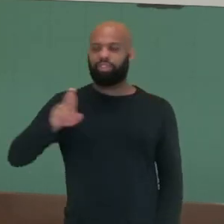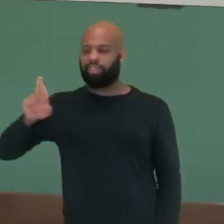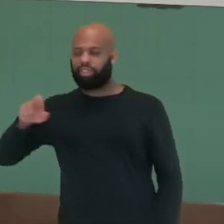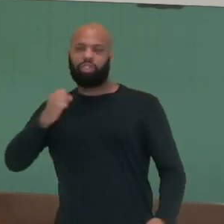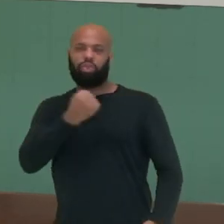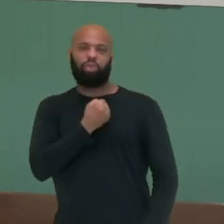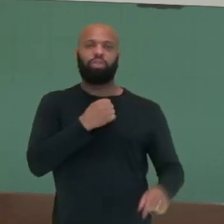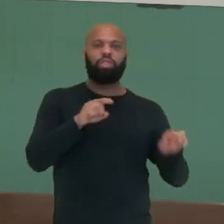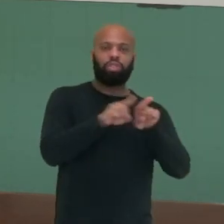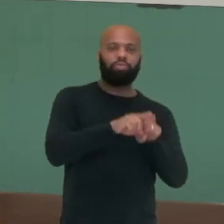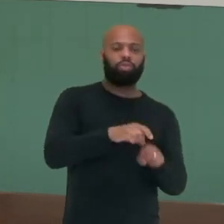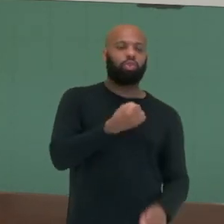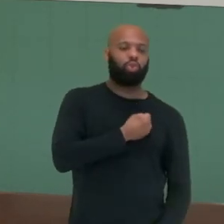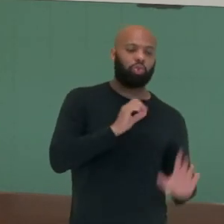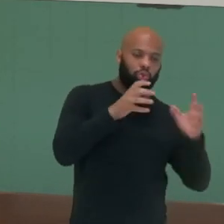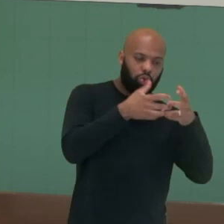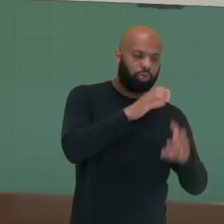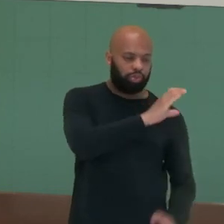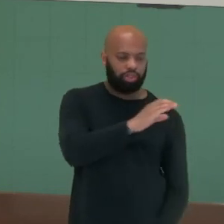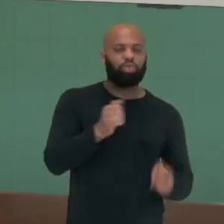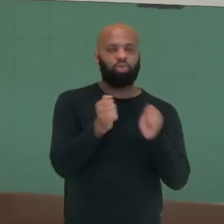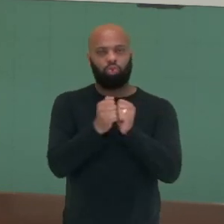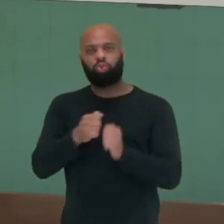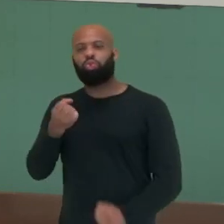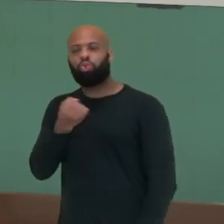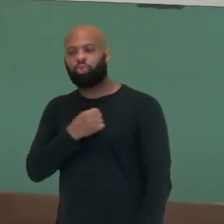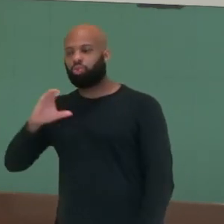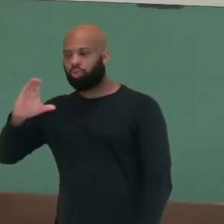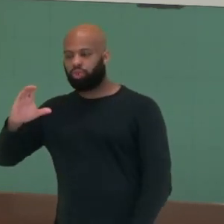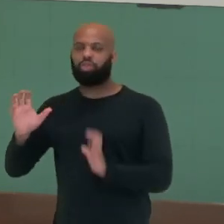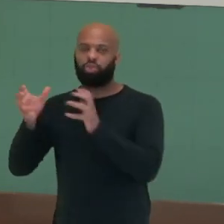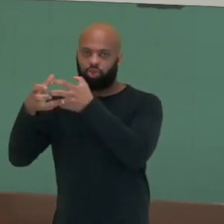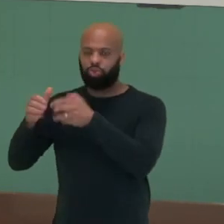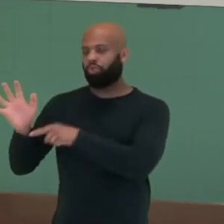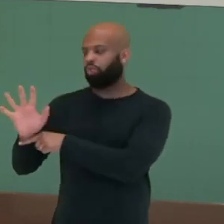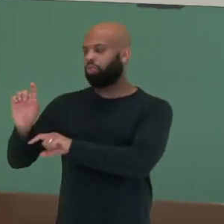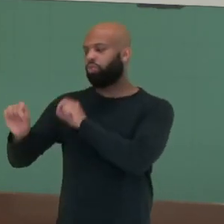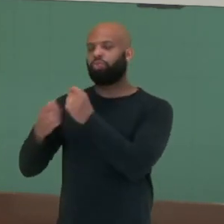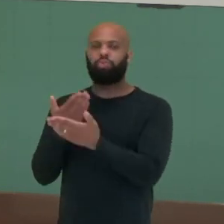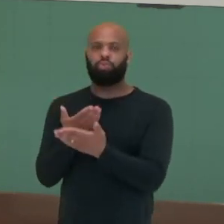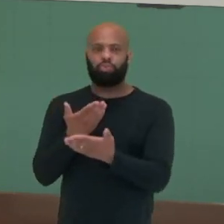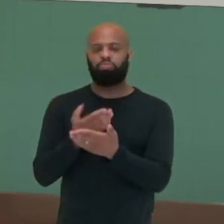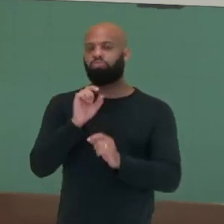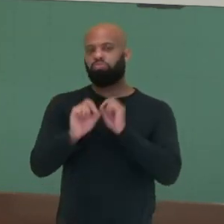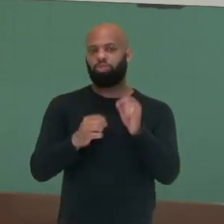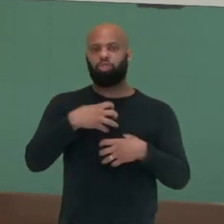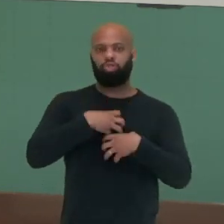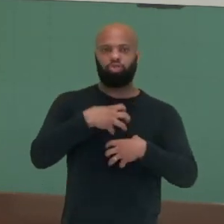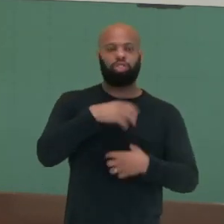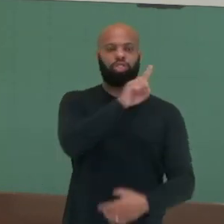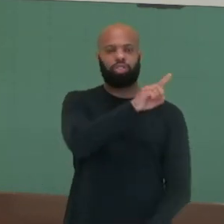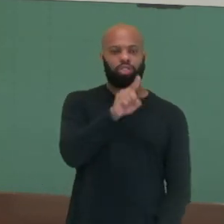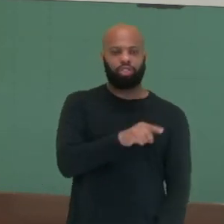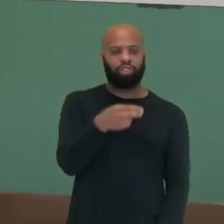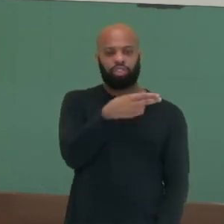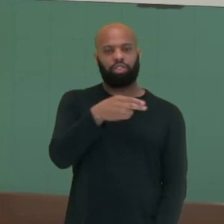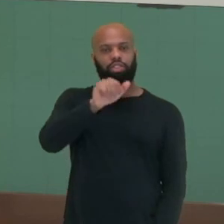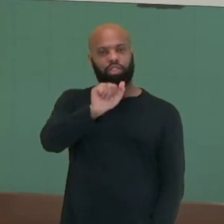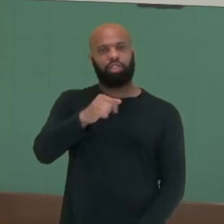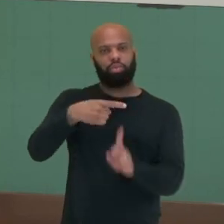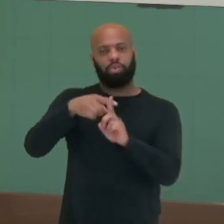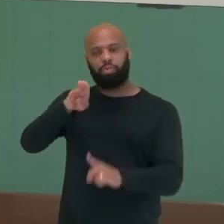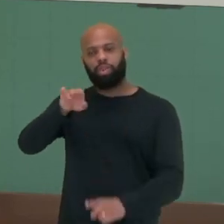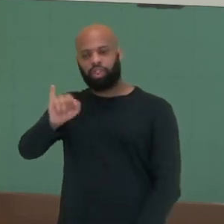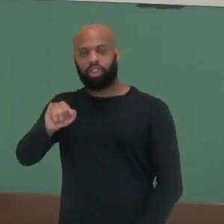real, e a parte imaginária com a parte imaginária. Nesse vídeo, nós conversamos sobre a adição